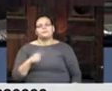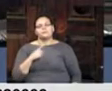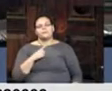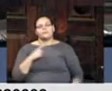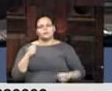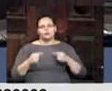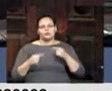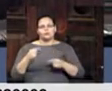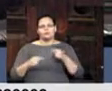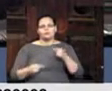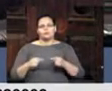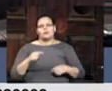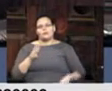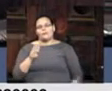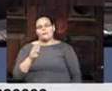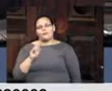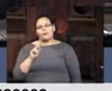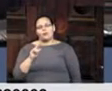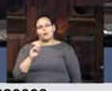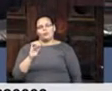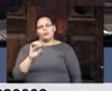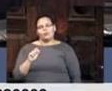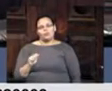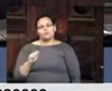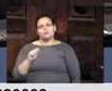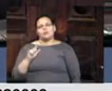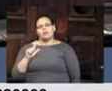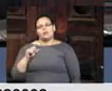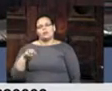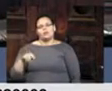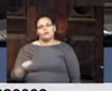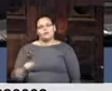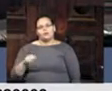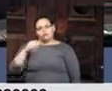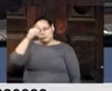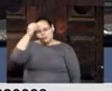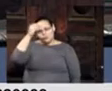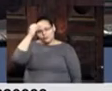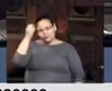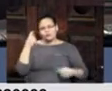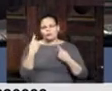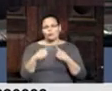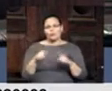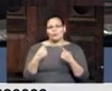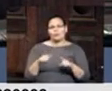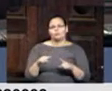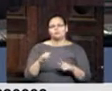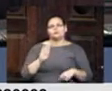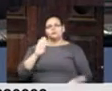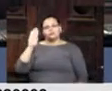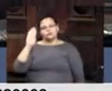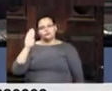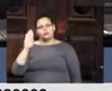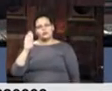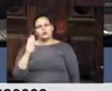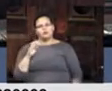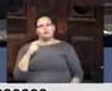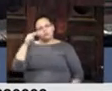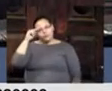lado Barbosa Lima Sobrinho, que aliás dá nome a este plenário, contra o candidato